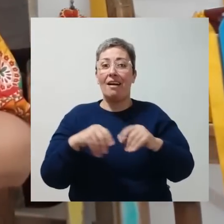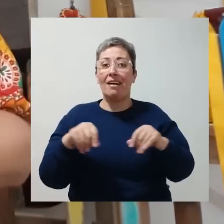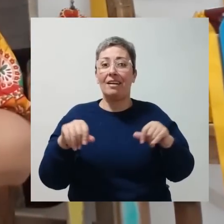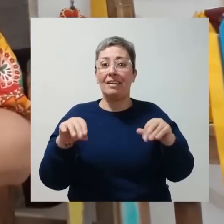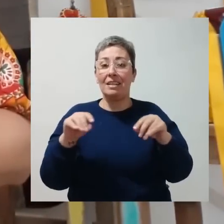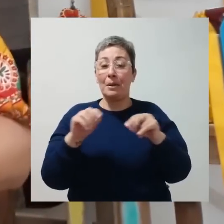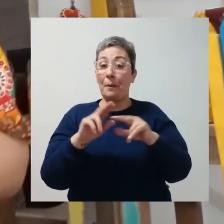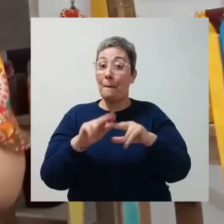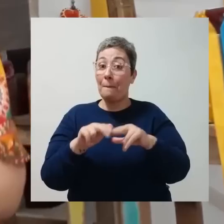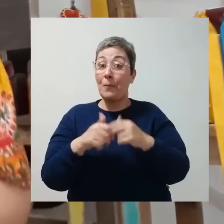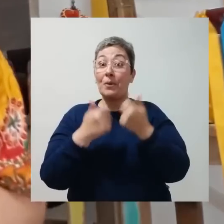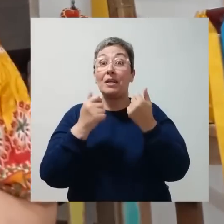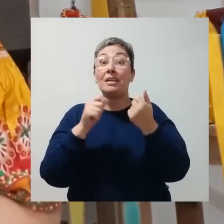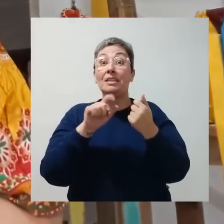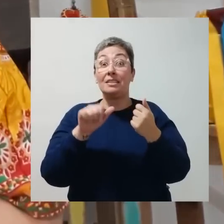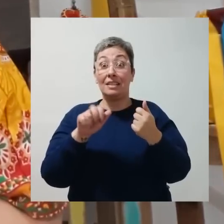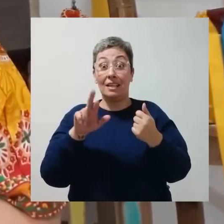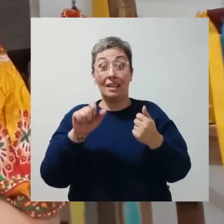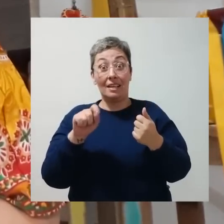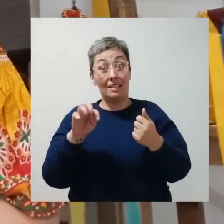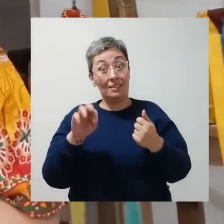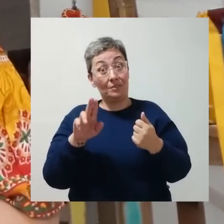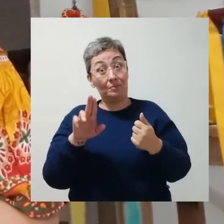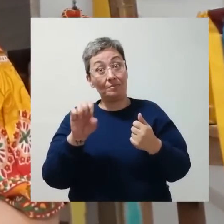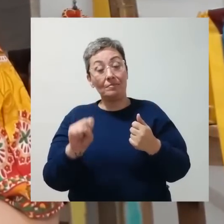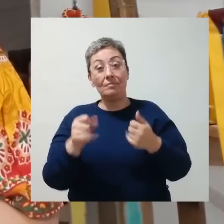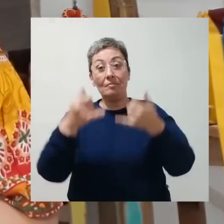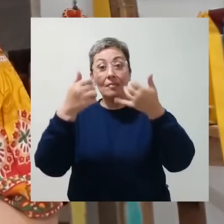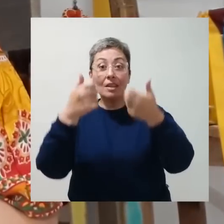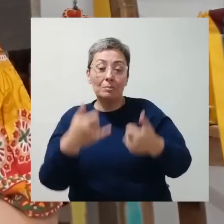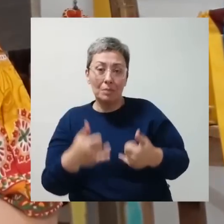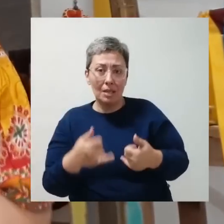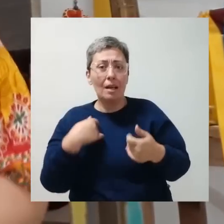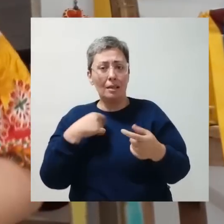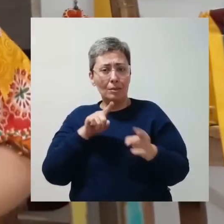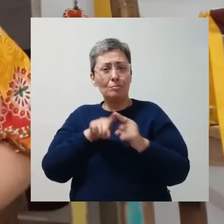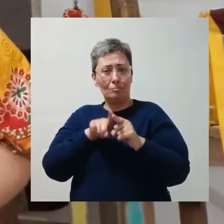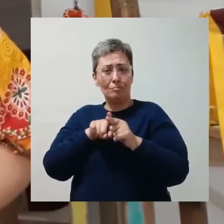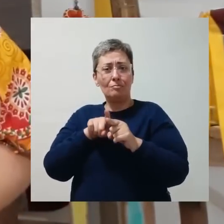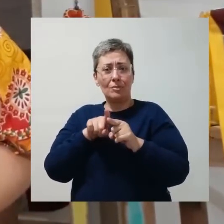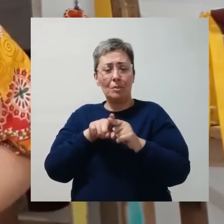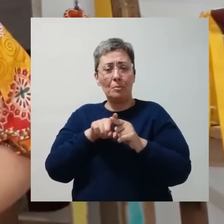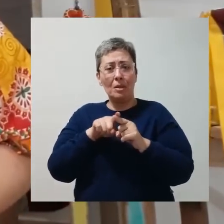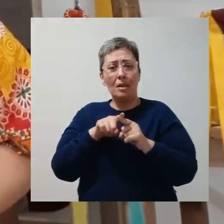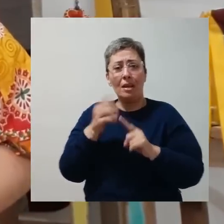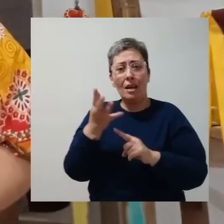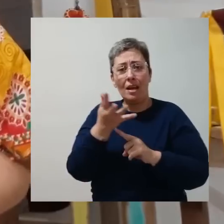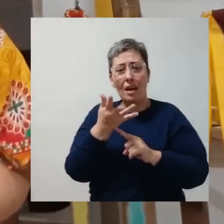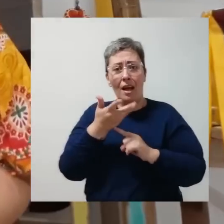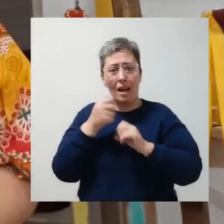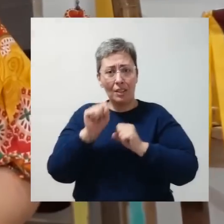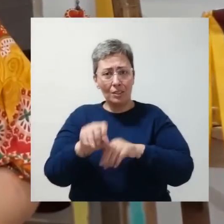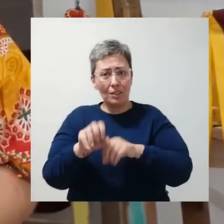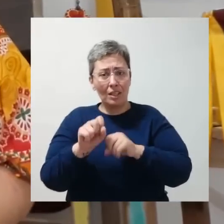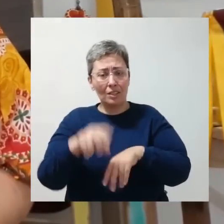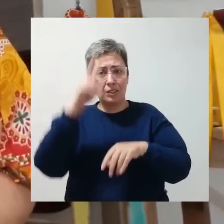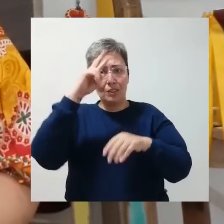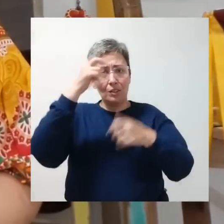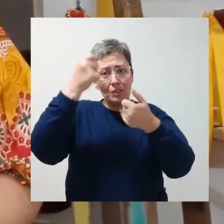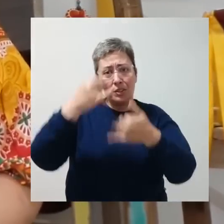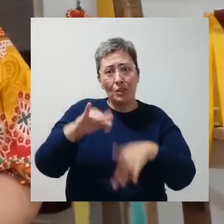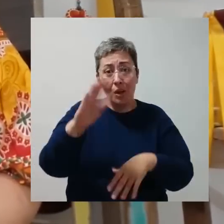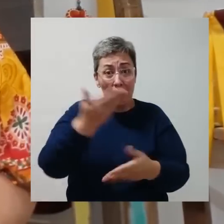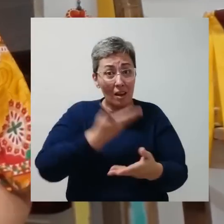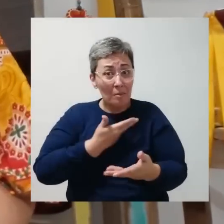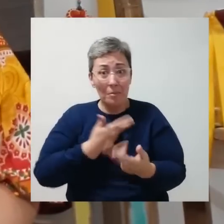terra. Por isso Zaratustra nos diz, e eu também, como arte educadora, como